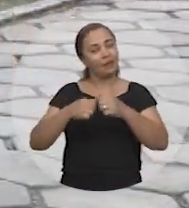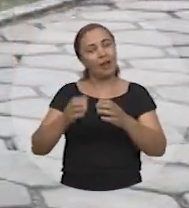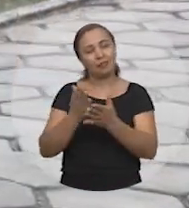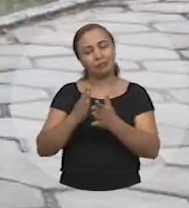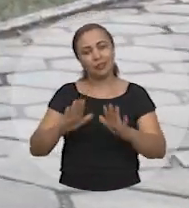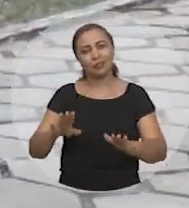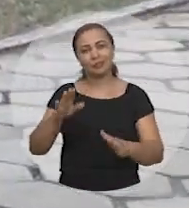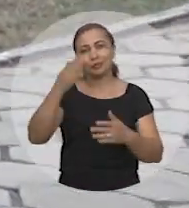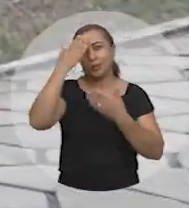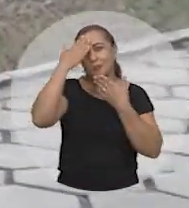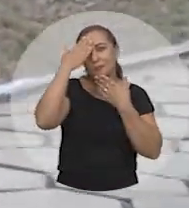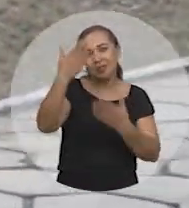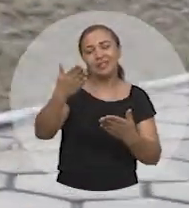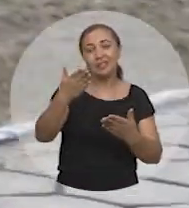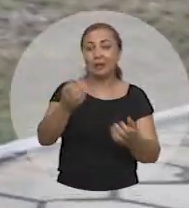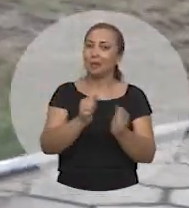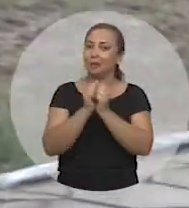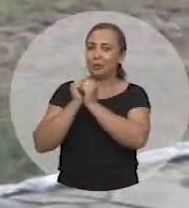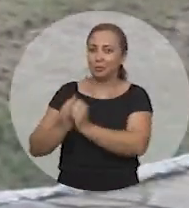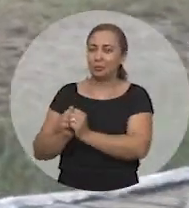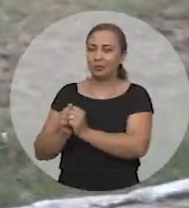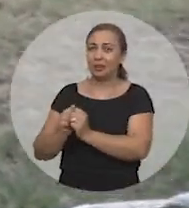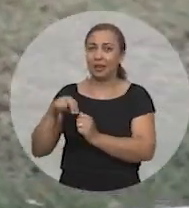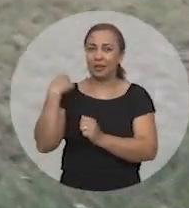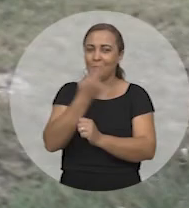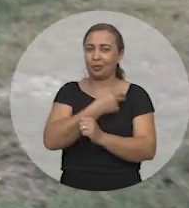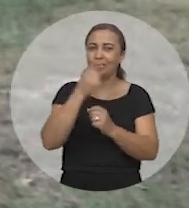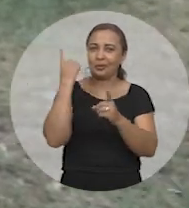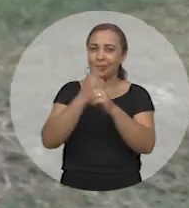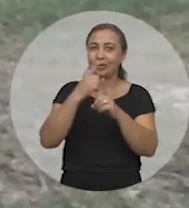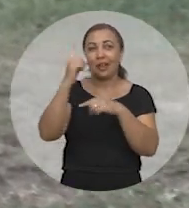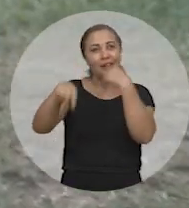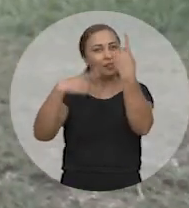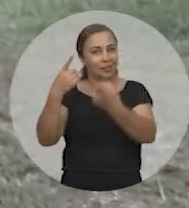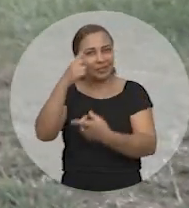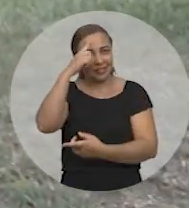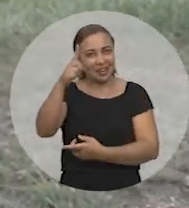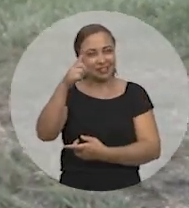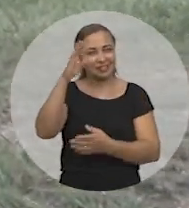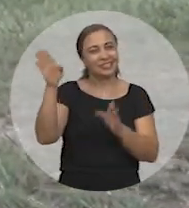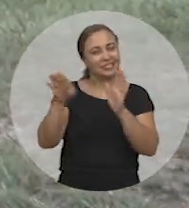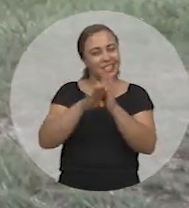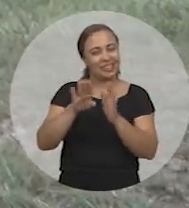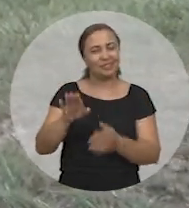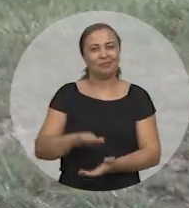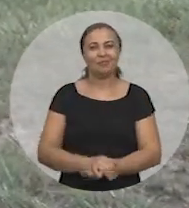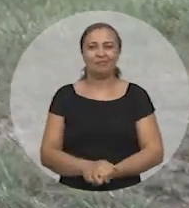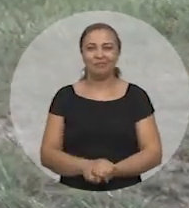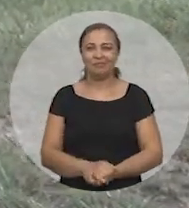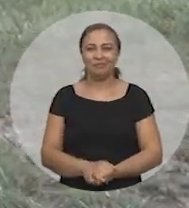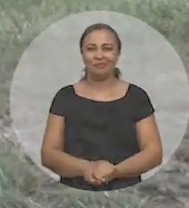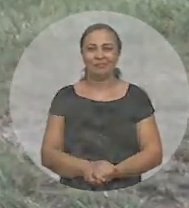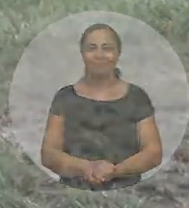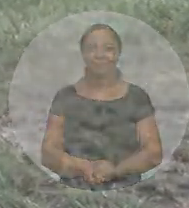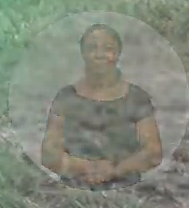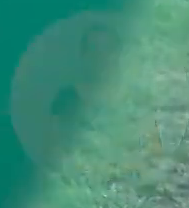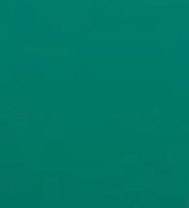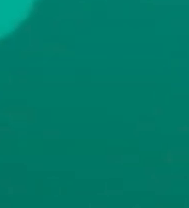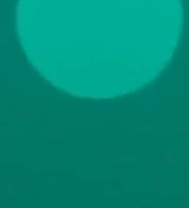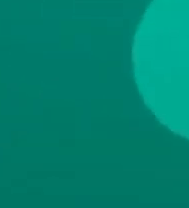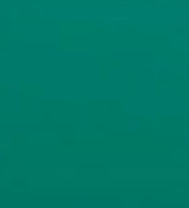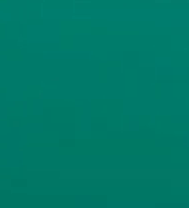universi ência de hoje fica por aqui muito obrigada por sua companhia a gente se encontra na próxima edição até lá